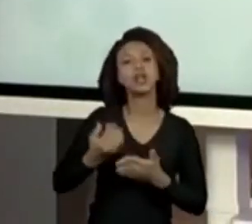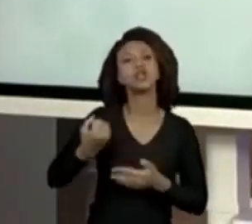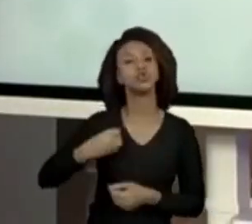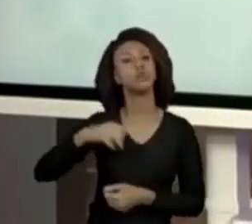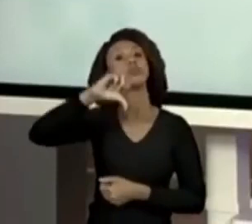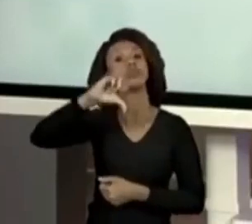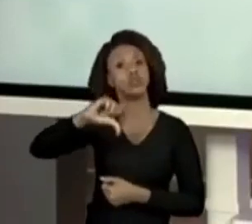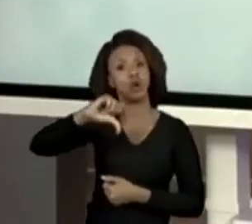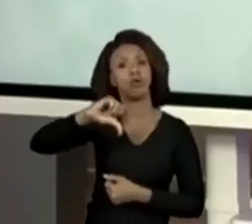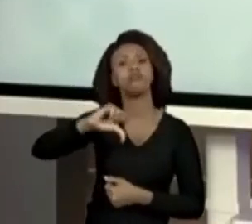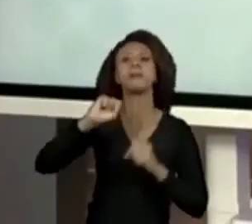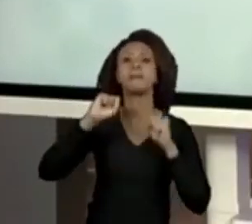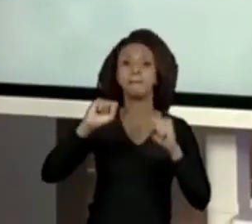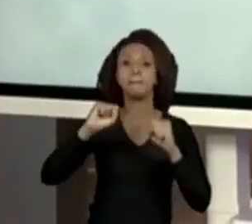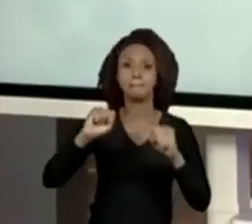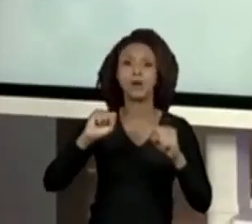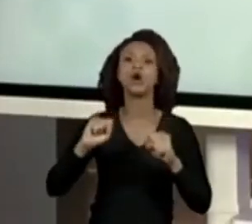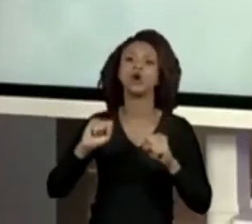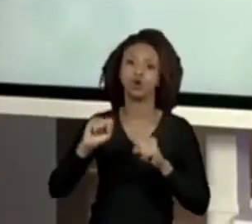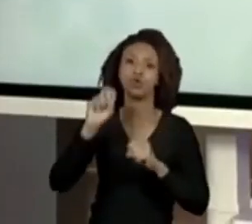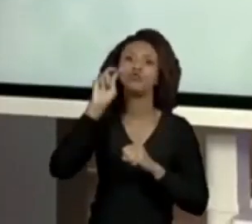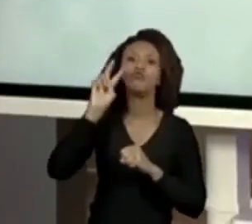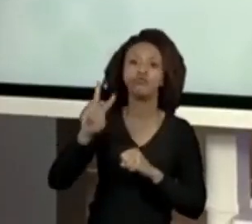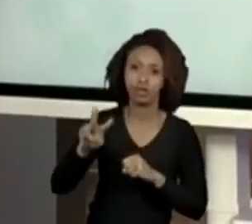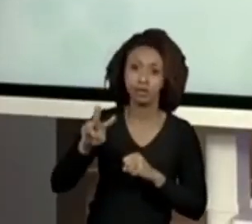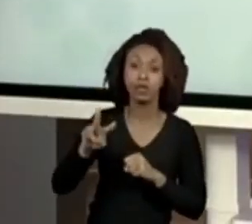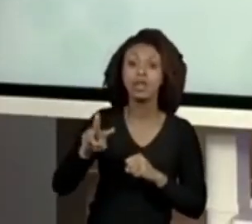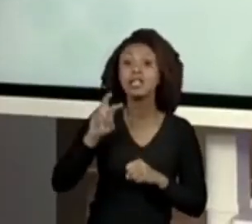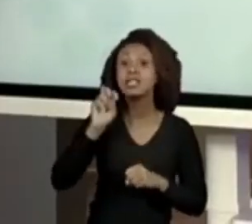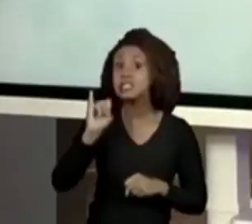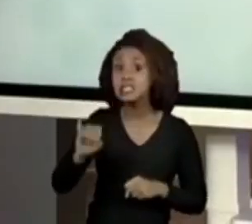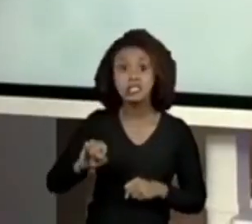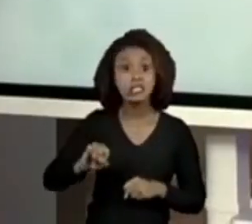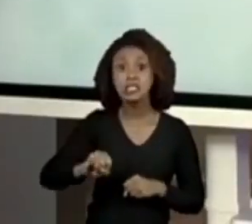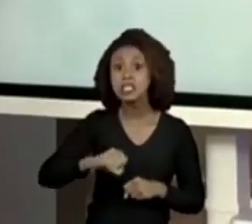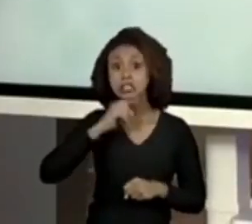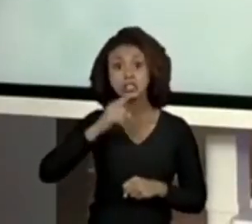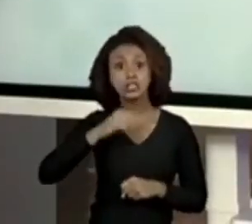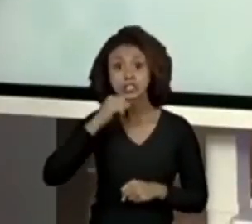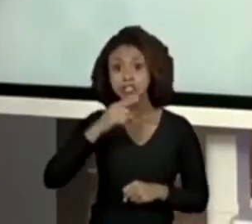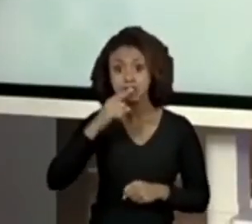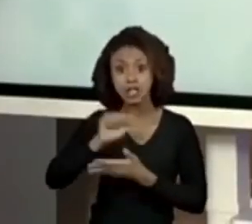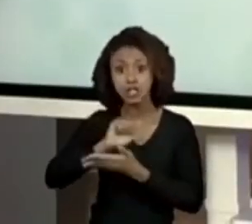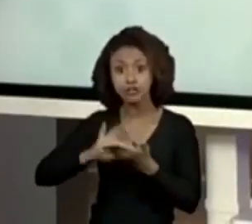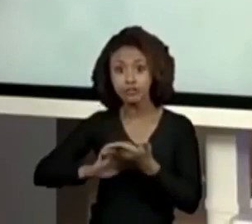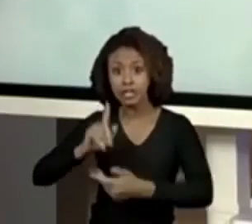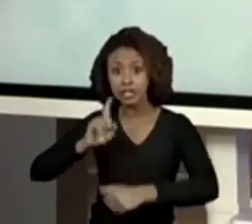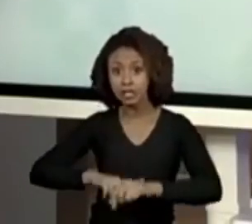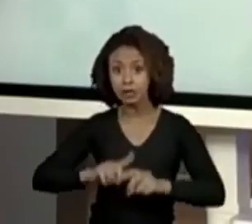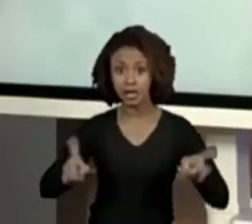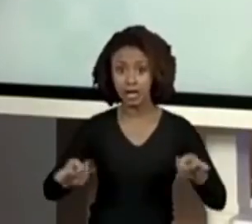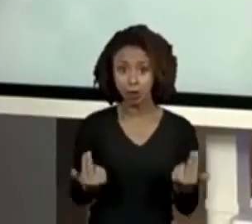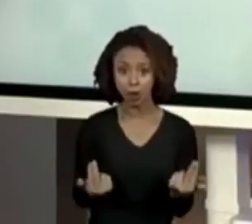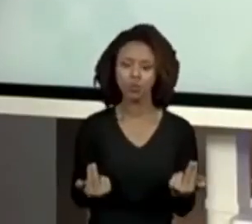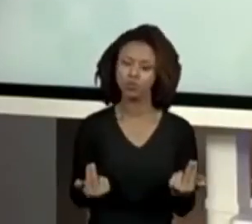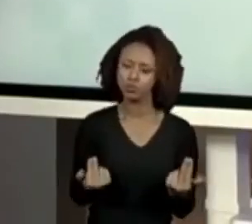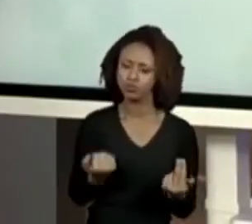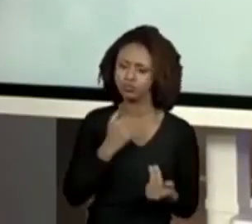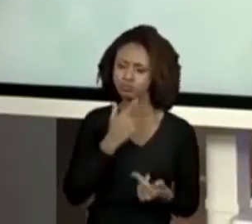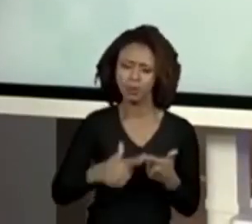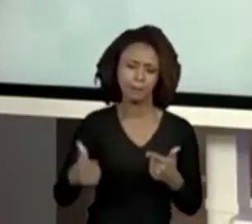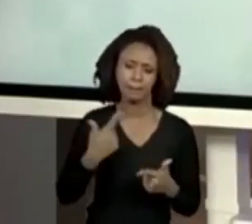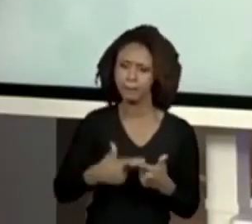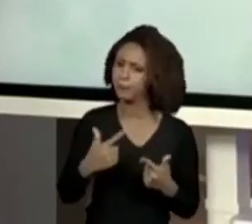lá, no repositório, no Facebook e no YouTube, se vocês não conseguirem realizar as atividades ao mesmo tempo que eu. E não tem o